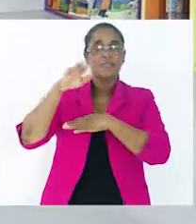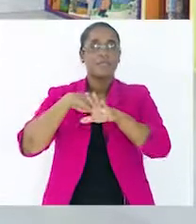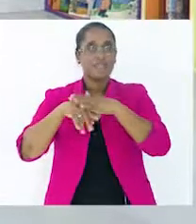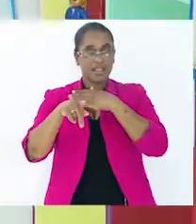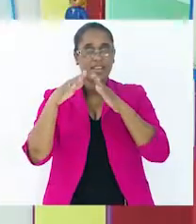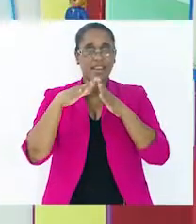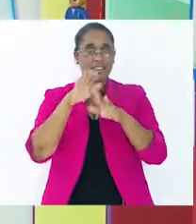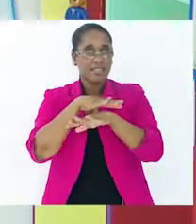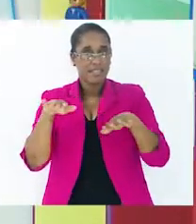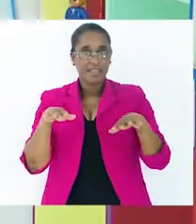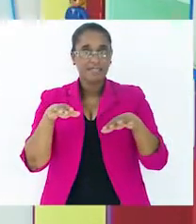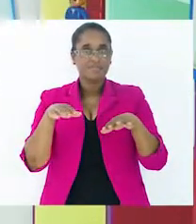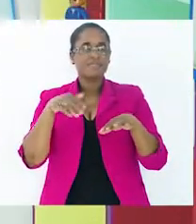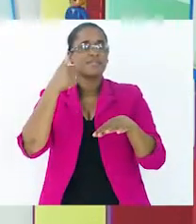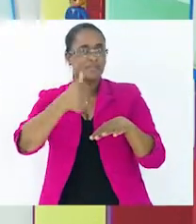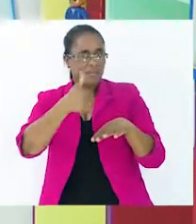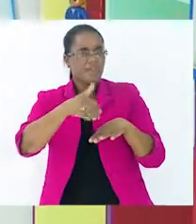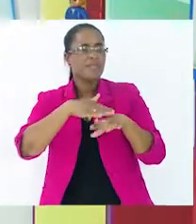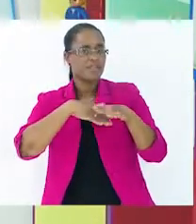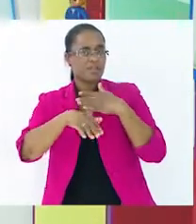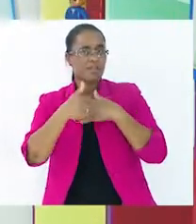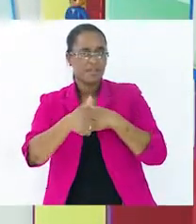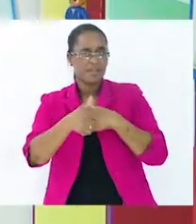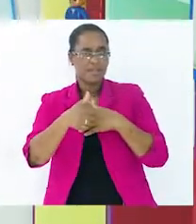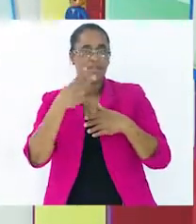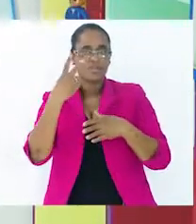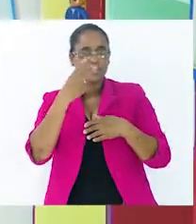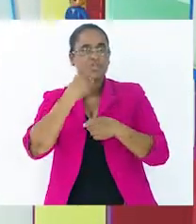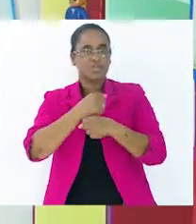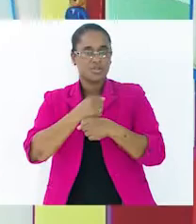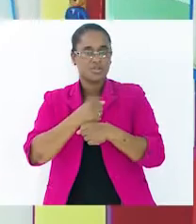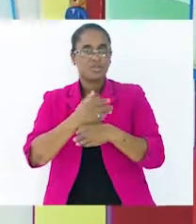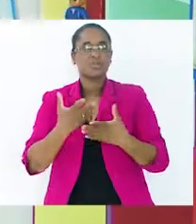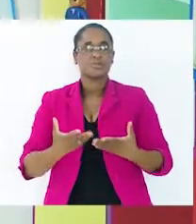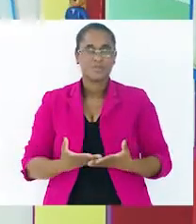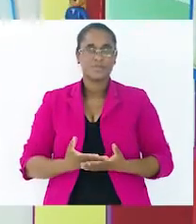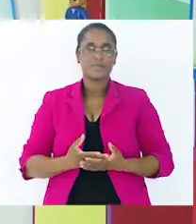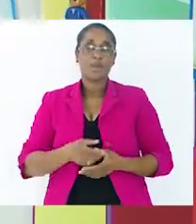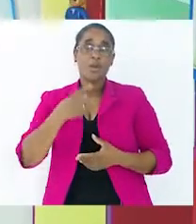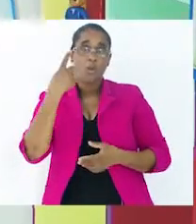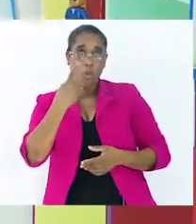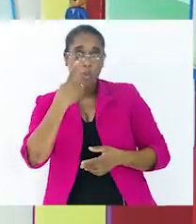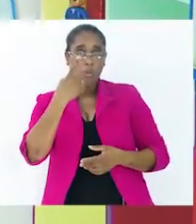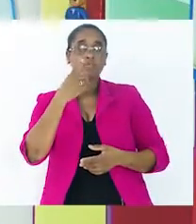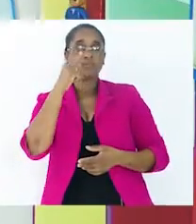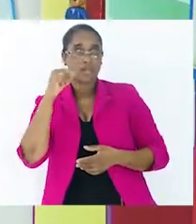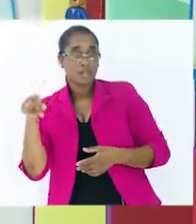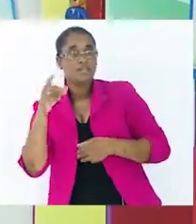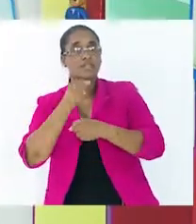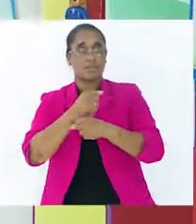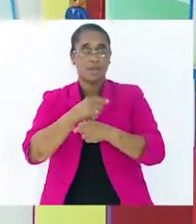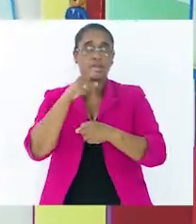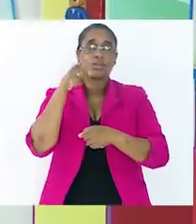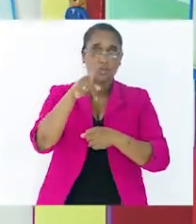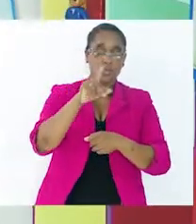prontinho? Espetacularmente bem feito? Ok. São 2 exercícios, dos quais um deles tu tens que dizer